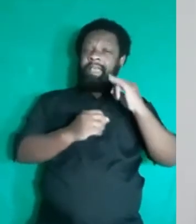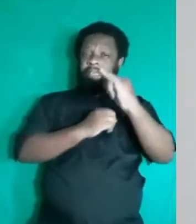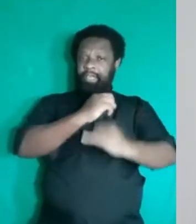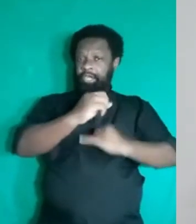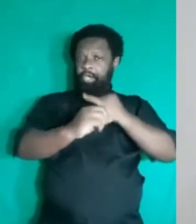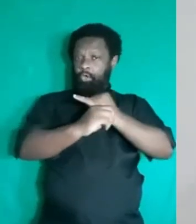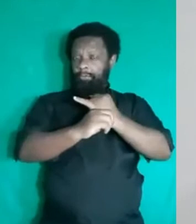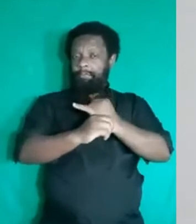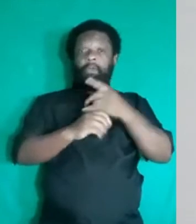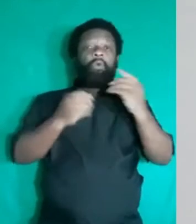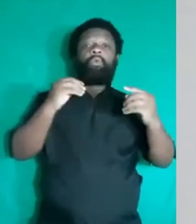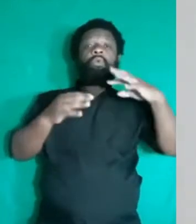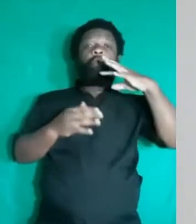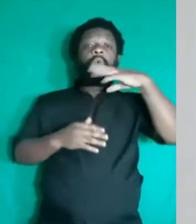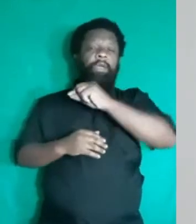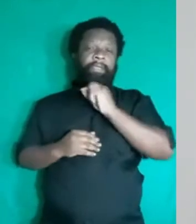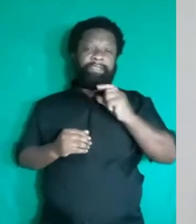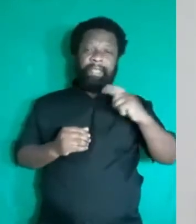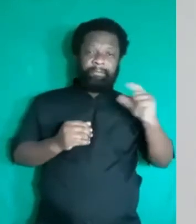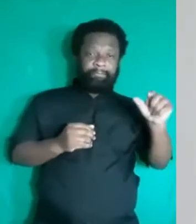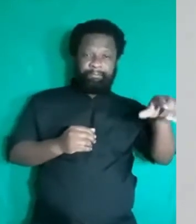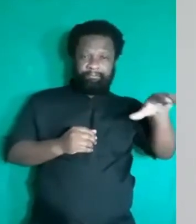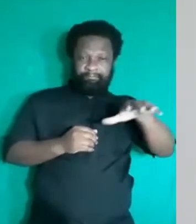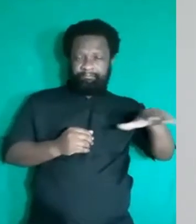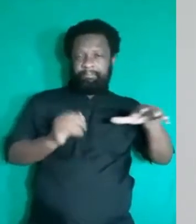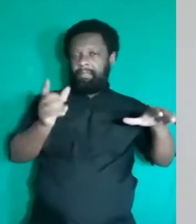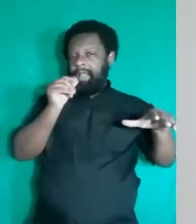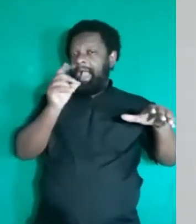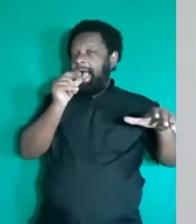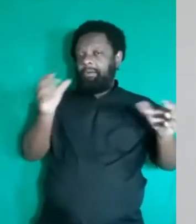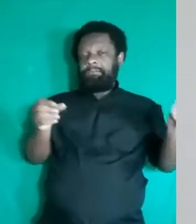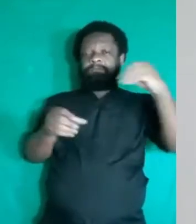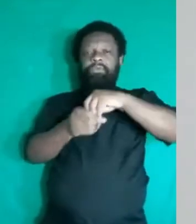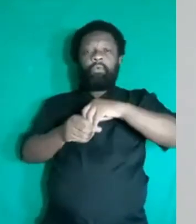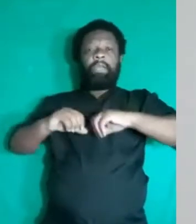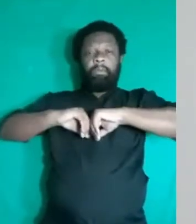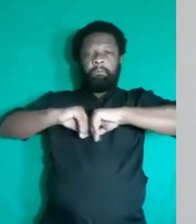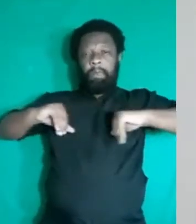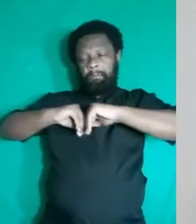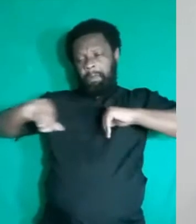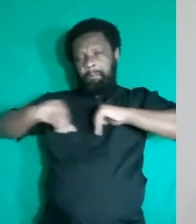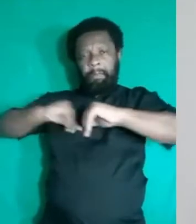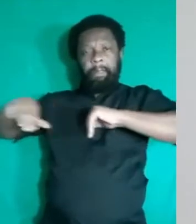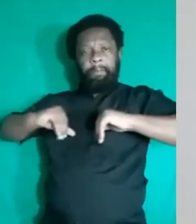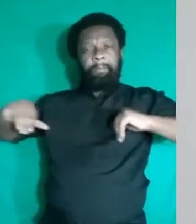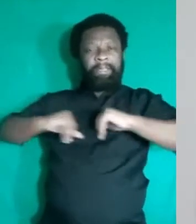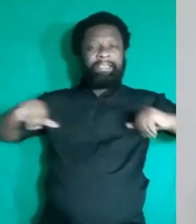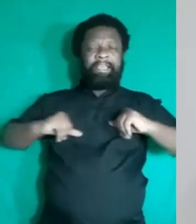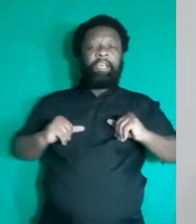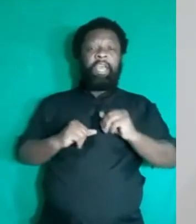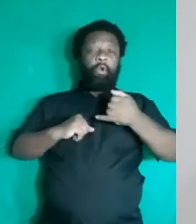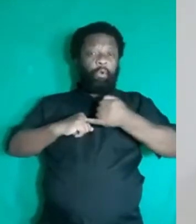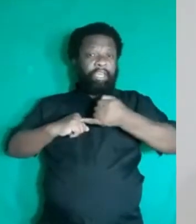maioria compostos iônicos. Isso significa o seguinte, pessoal: quando nós colocamos um composto iônico em água, ele sofre